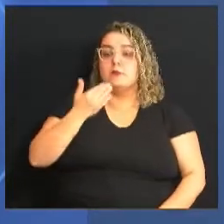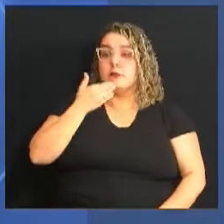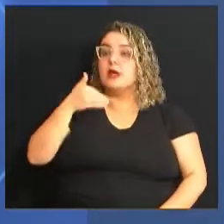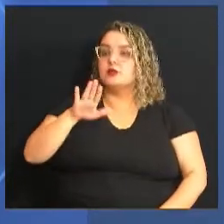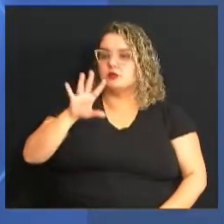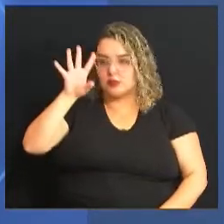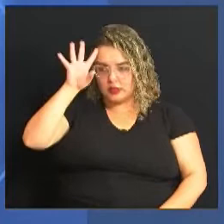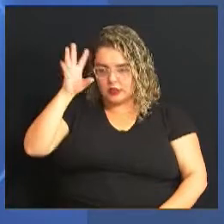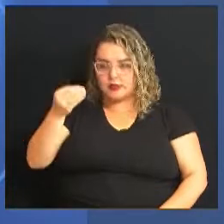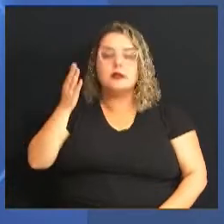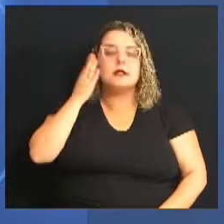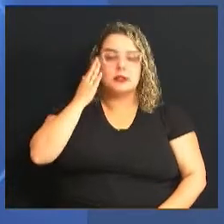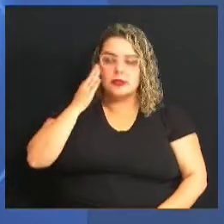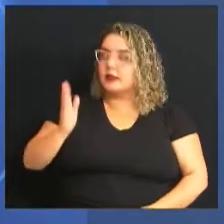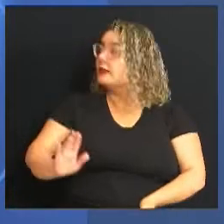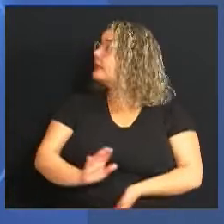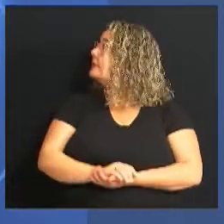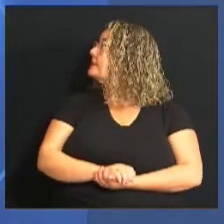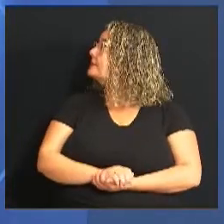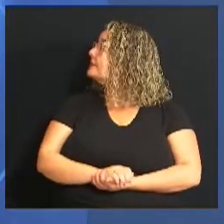conhecimento. Entenda.